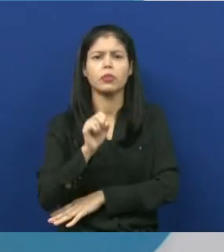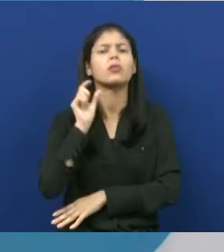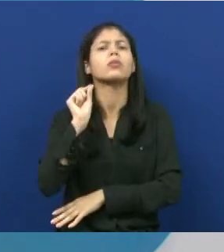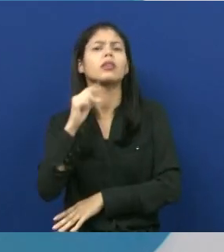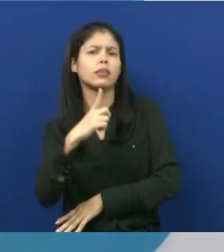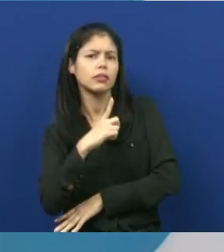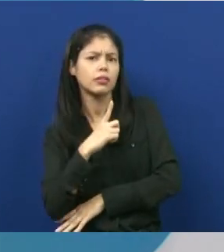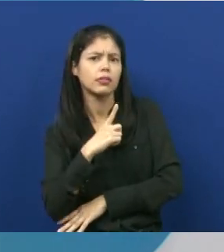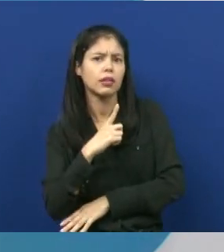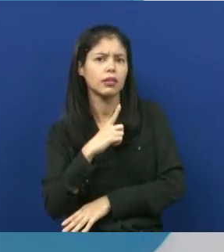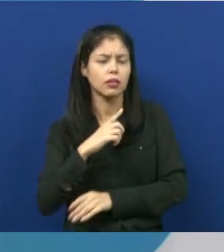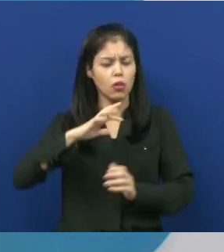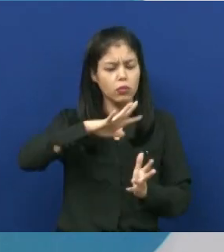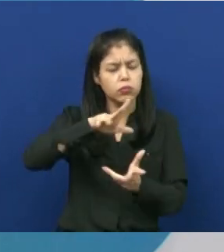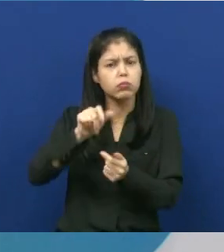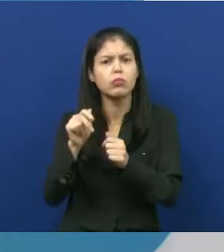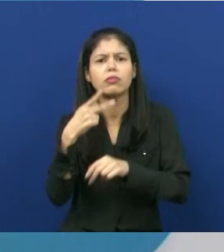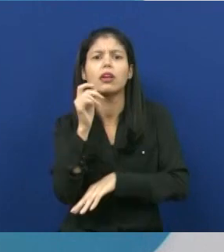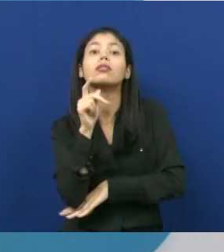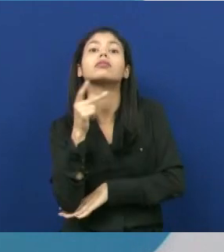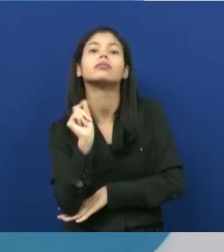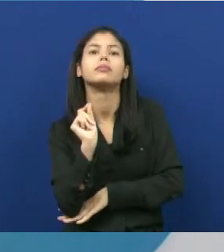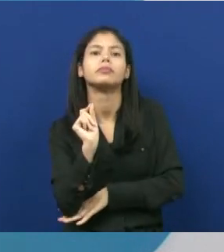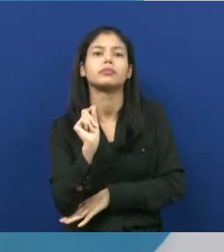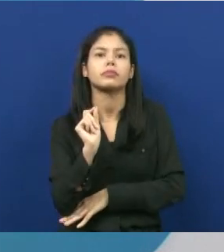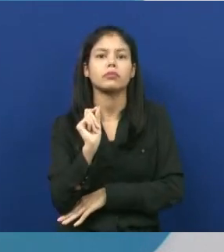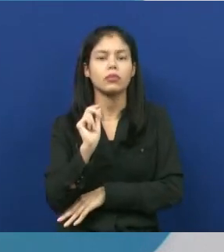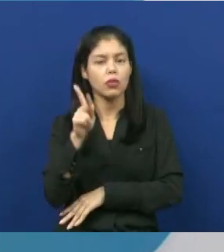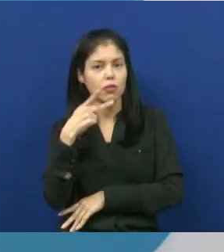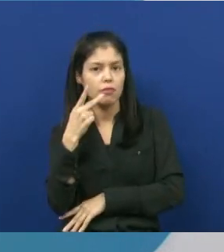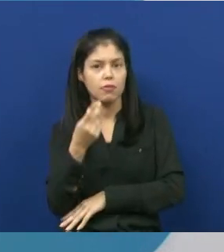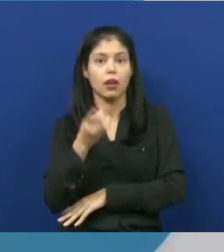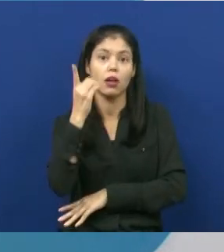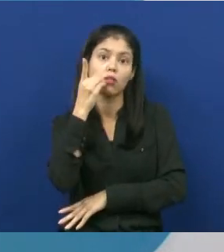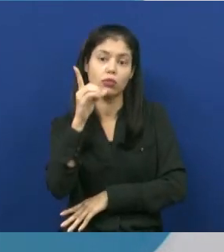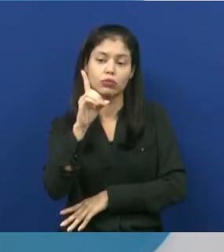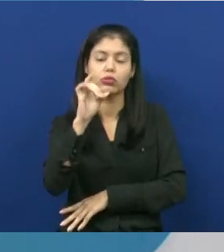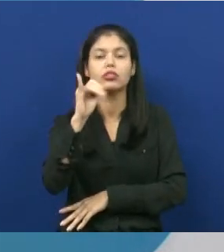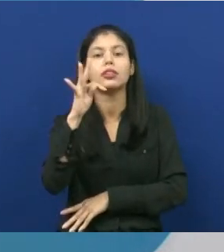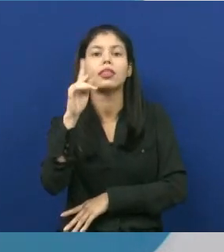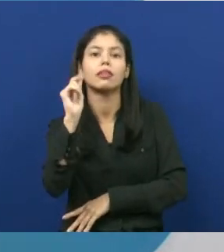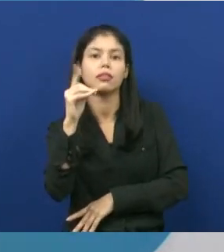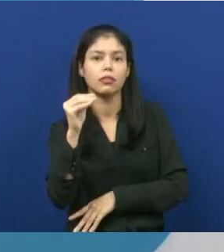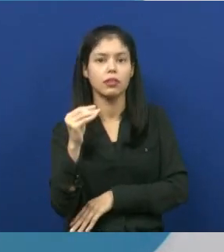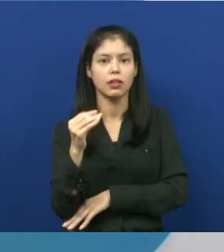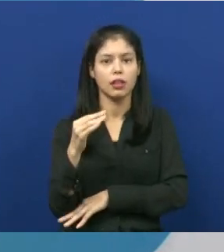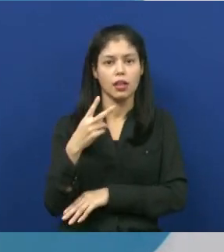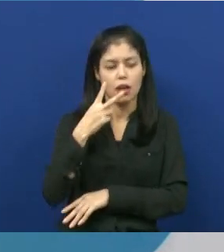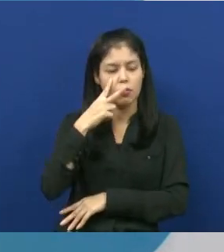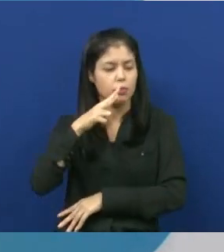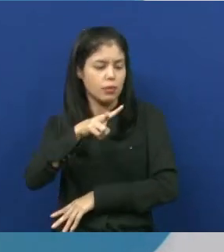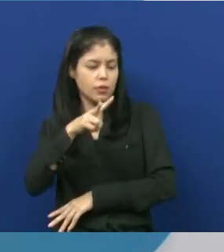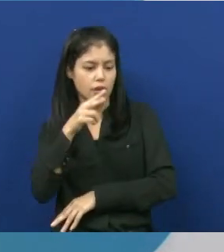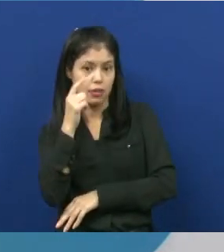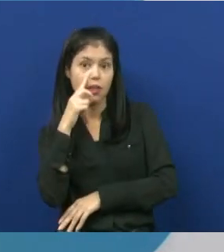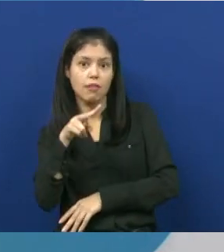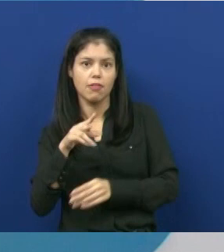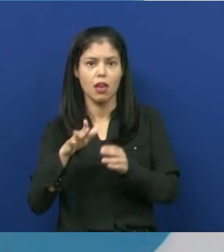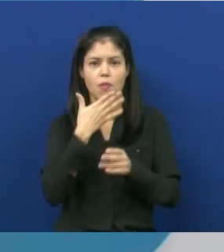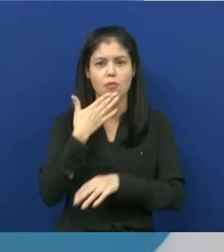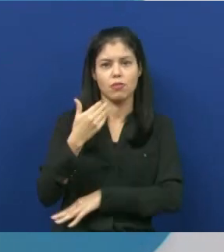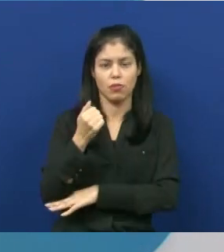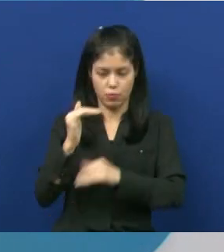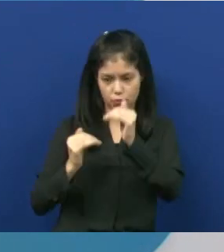um conceito universal de beleza? Ou como diz aquele velho ditado, a beleza está nos olhos de quem vê e, portanto,